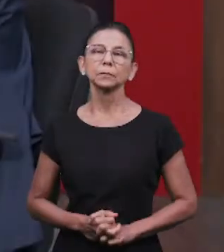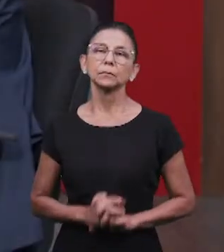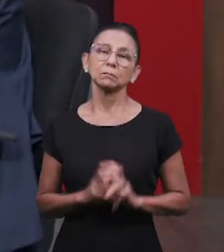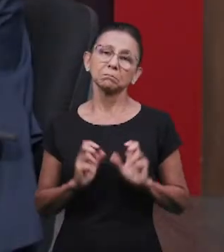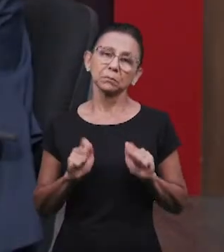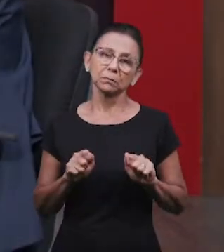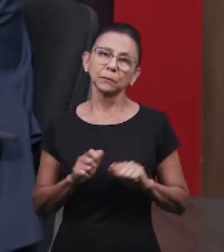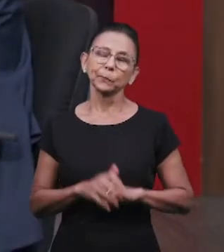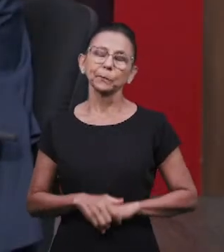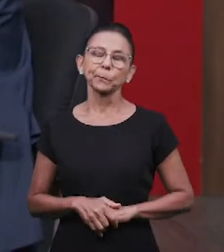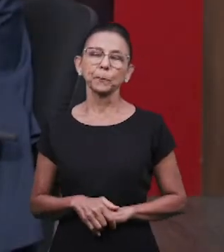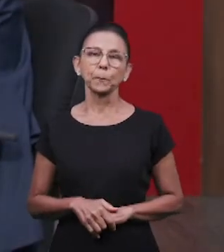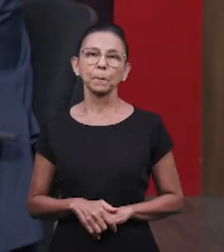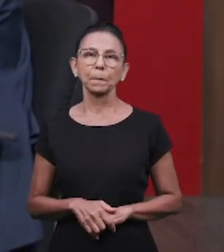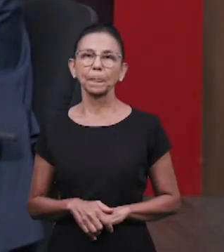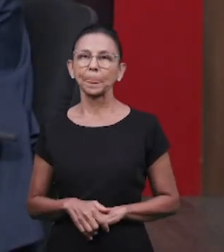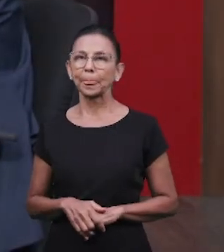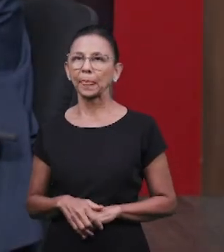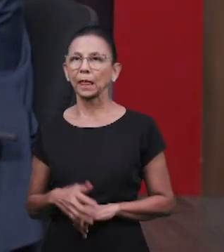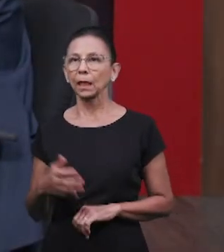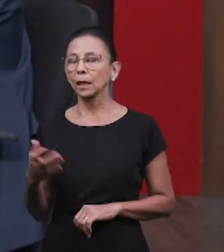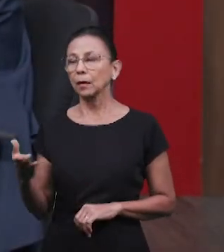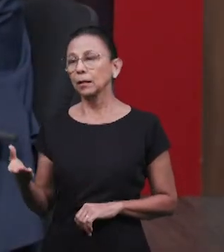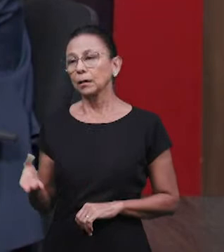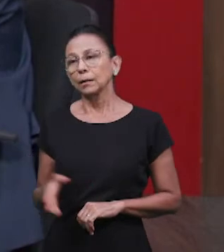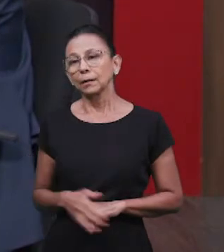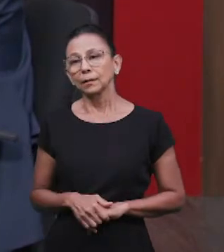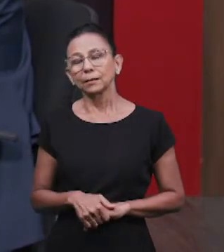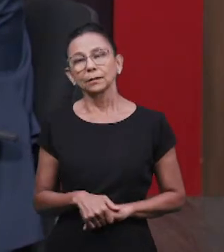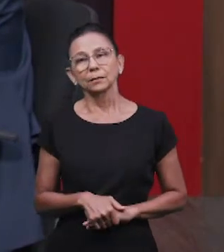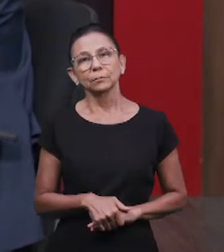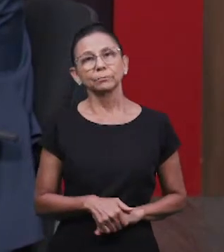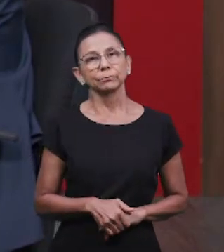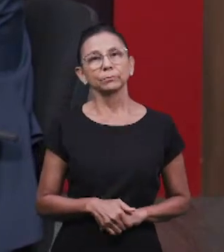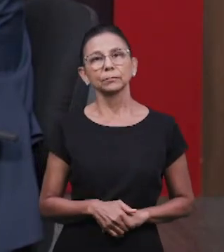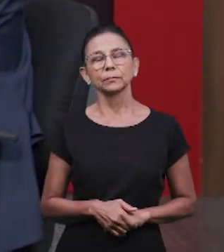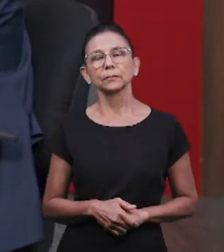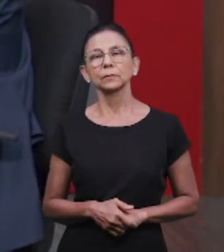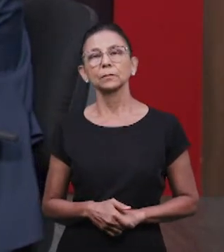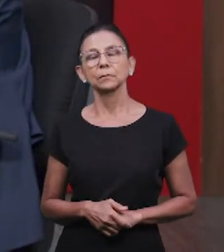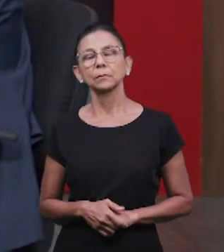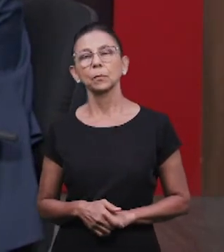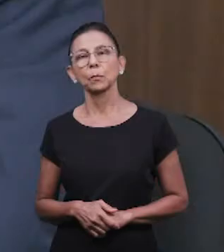verdade, José, isso aí é muito importante, porque senão, daqui a pouco, todo quanto é pai, apesar que o filho dele tem isso aí,